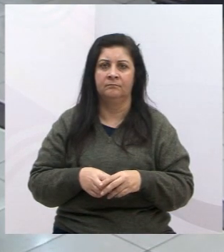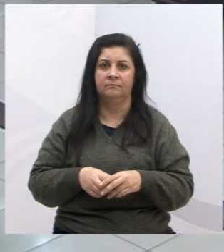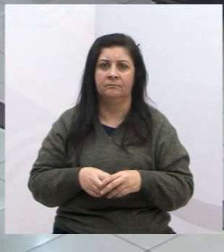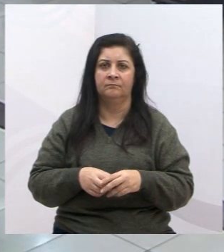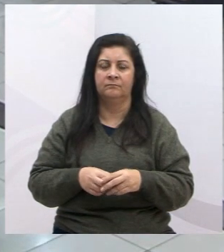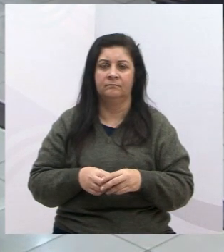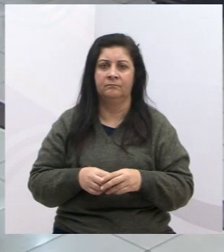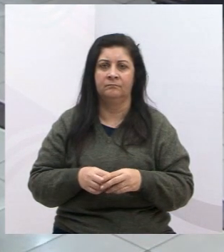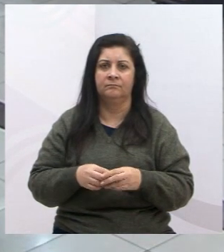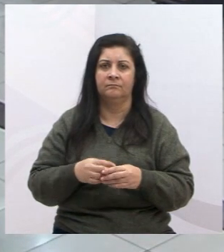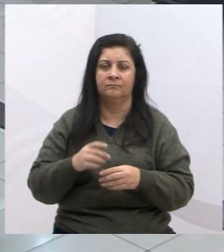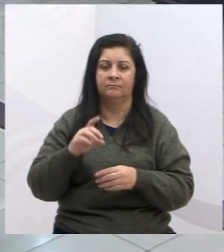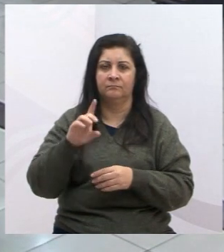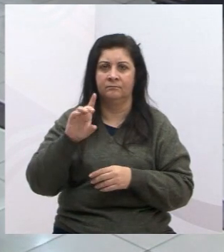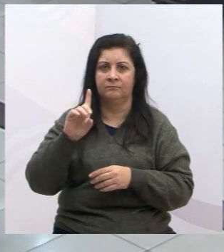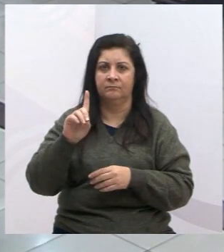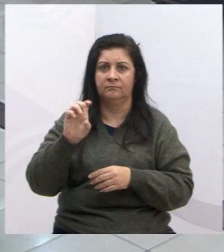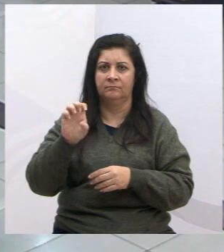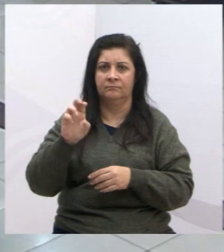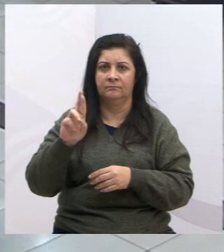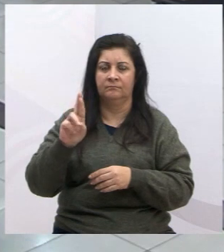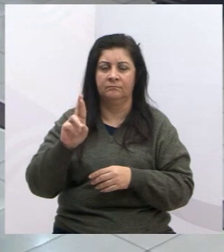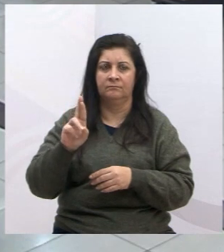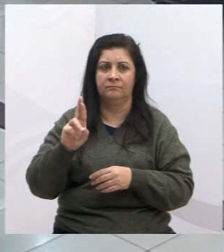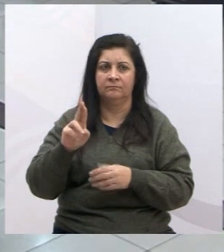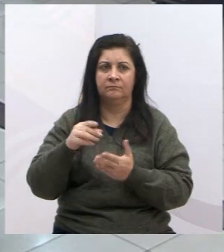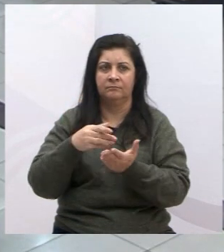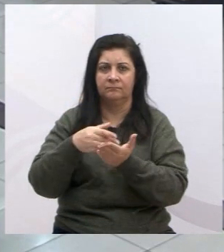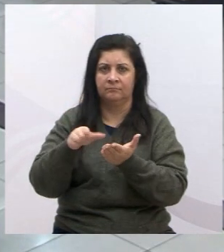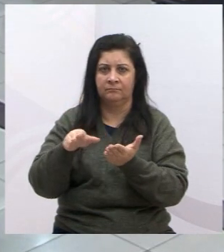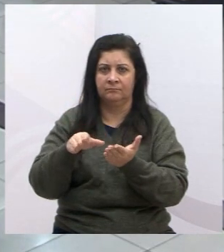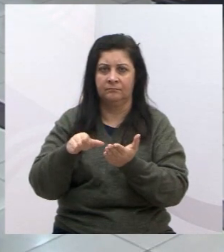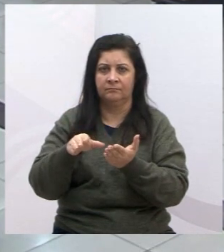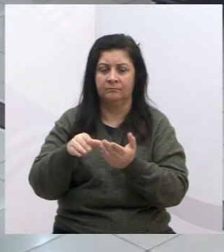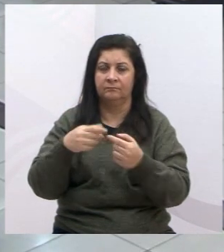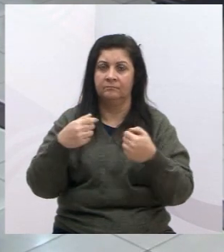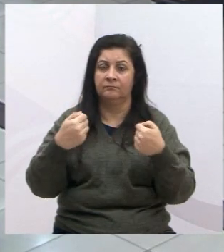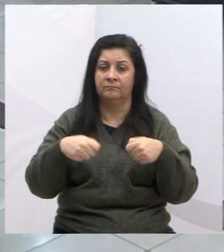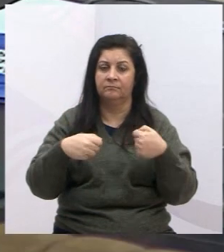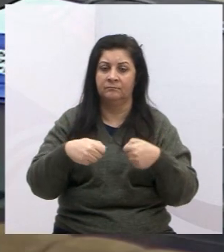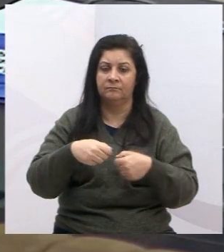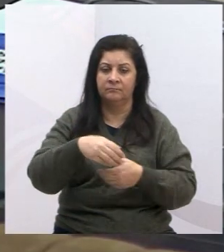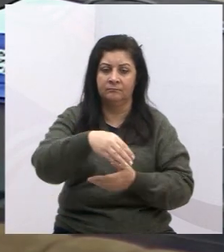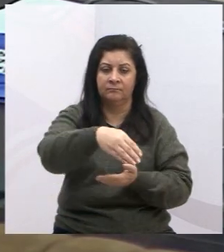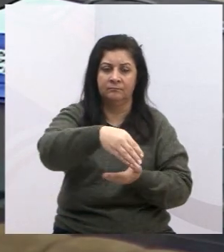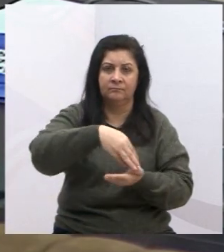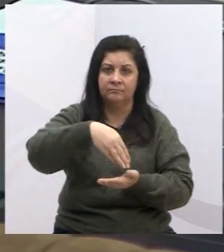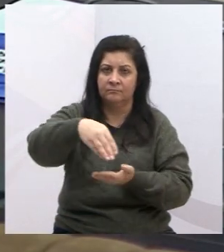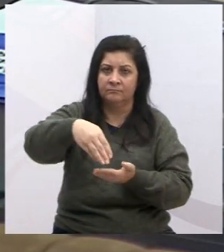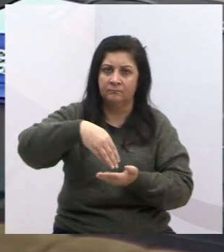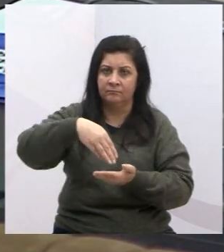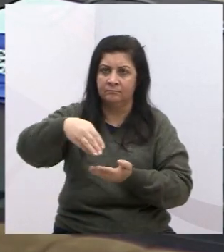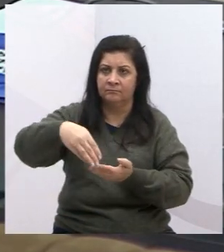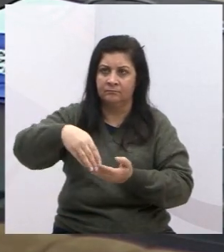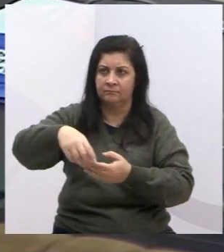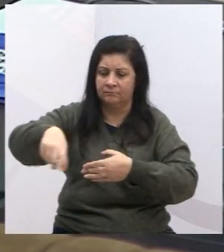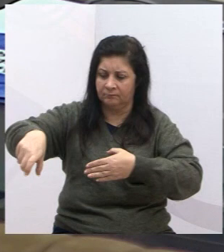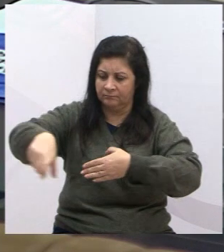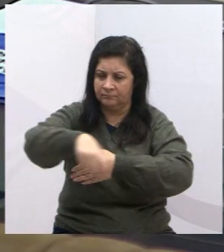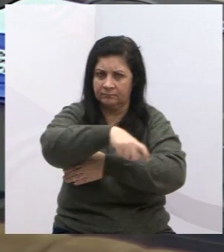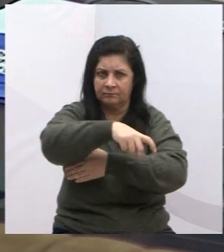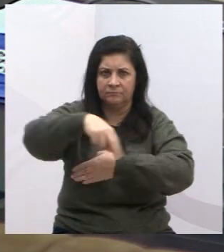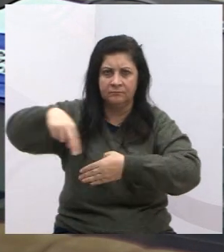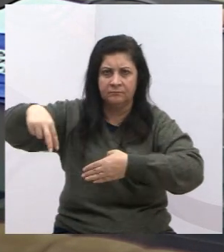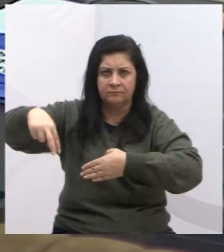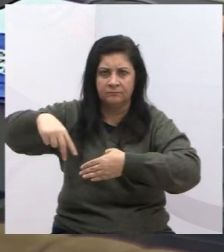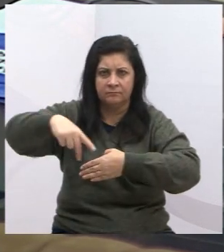para DR, esse requerimento é para colocar faixa ali de pedestre, não tem a faixa lá. E